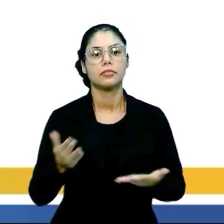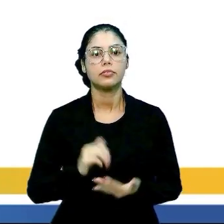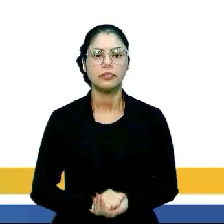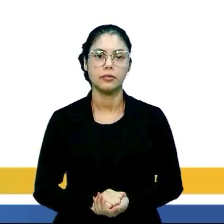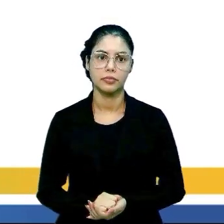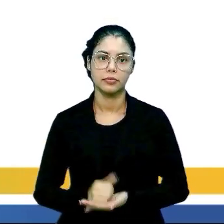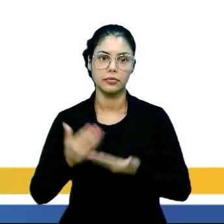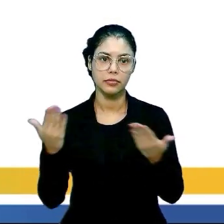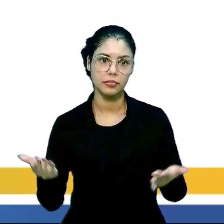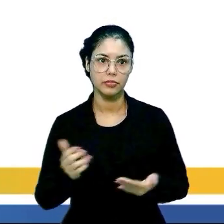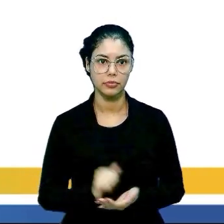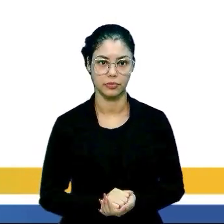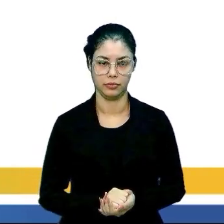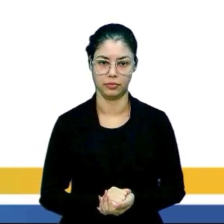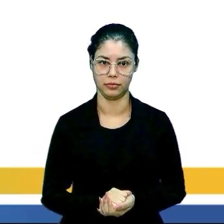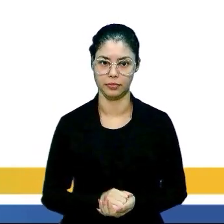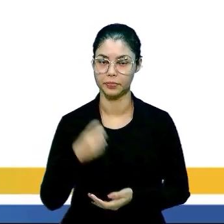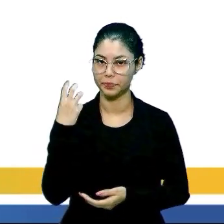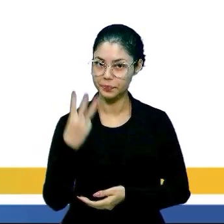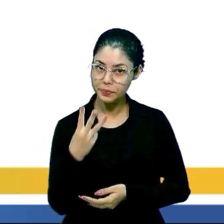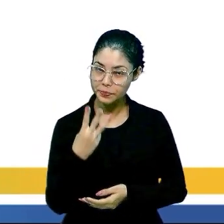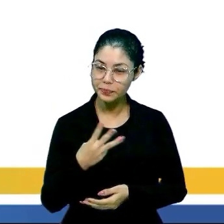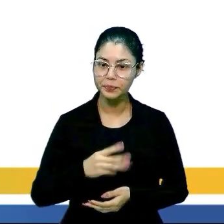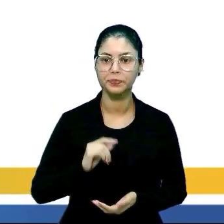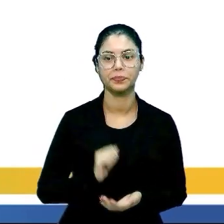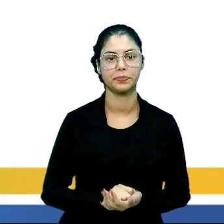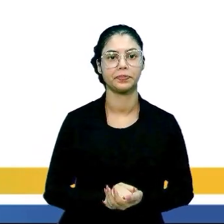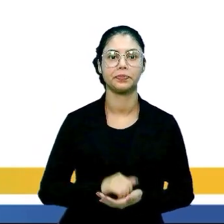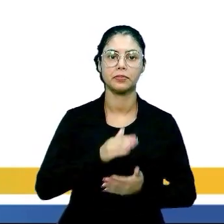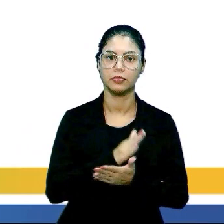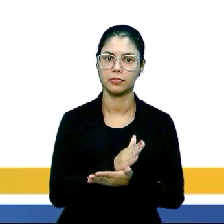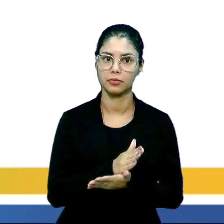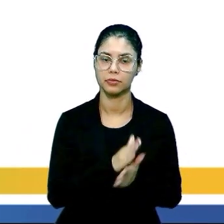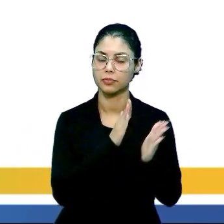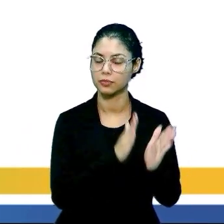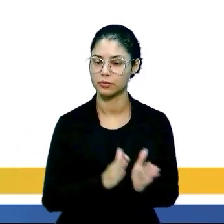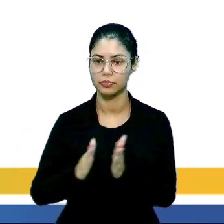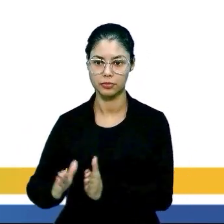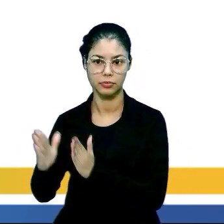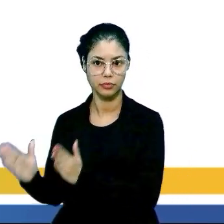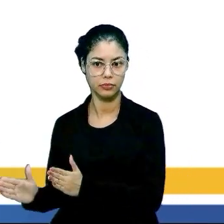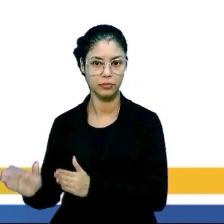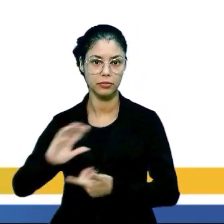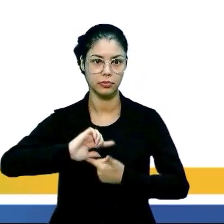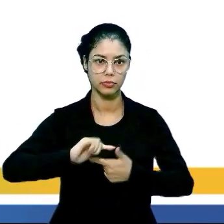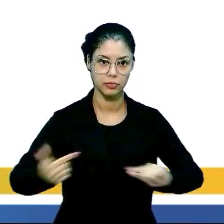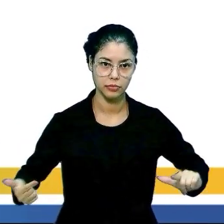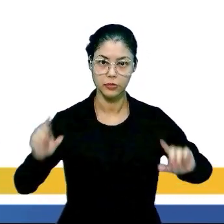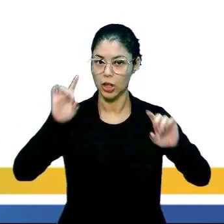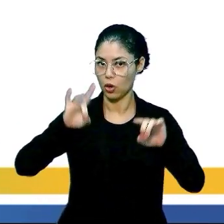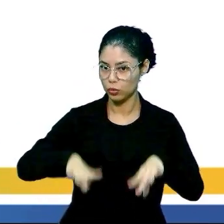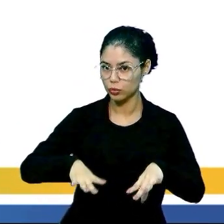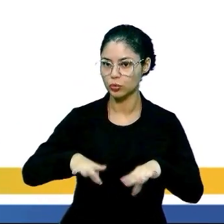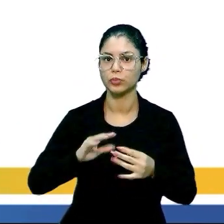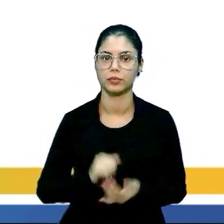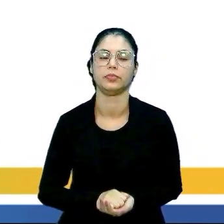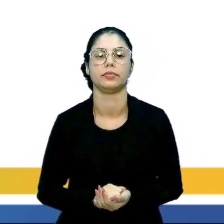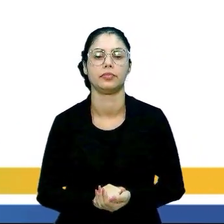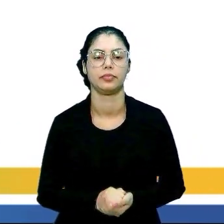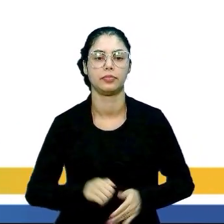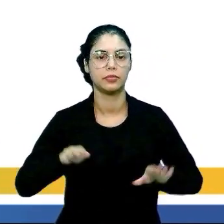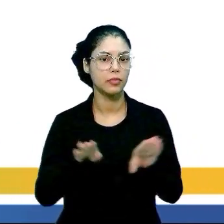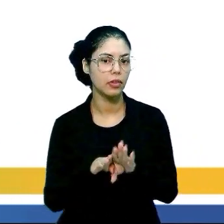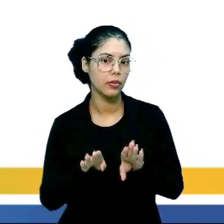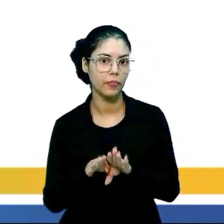Vamos lá, pessoal. Acerca da terceira fase do modernismo, quando nós falamos de modernismo, essa é a última fase. A